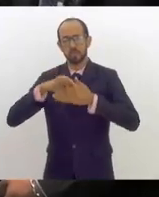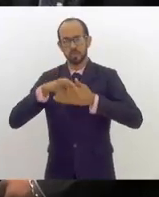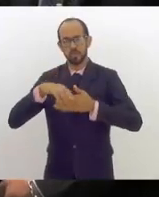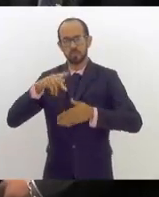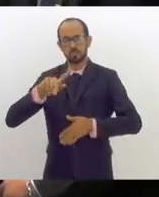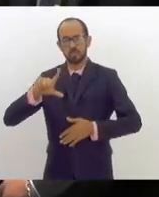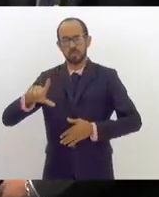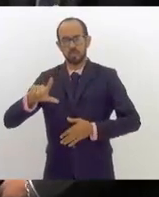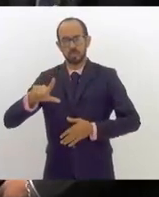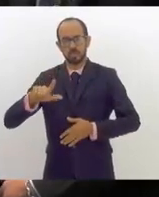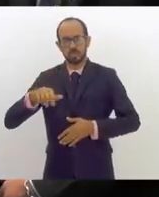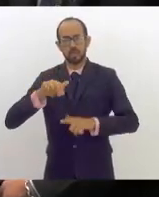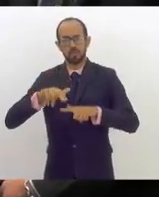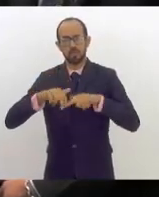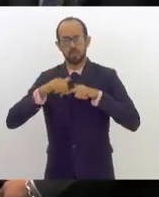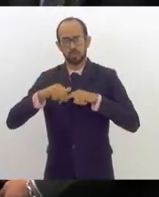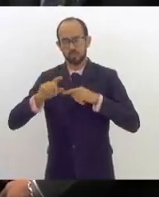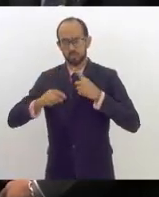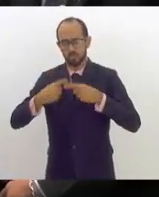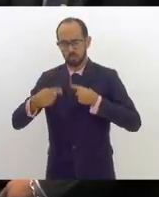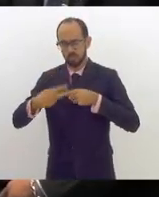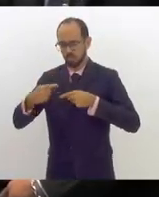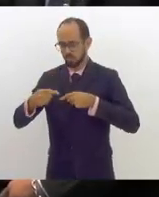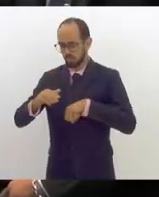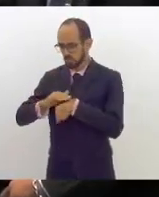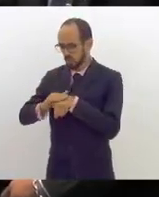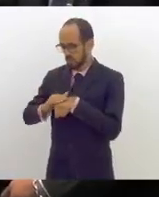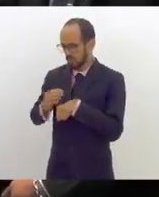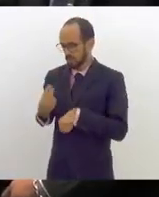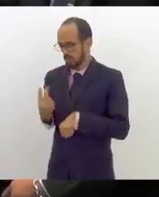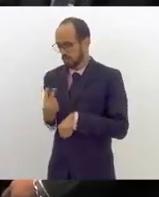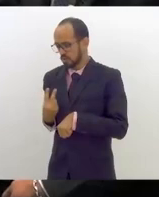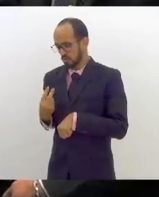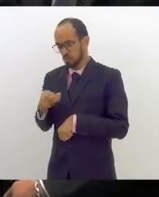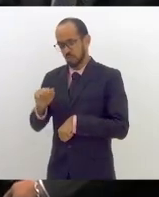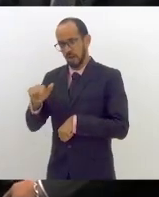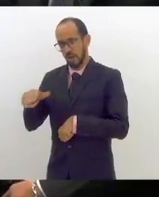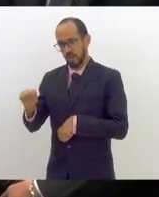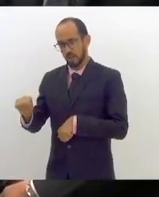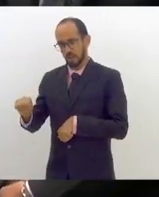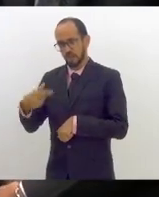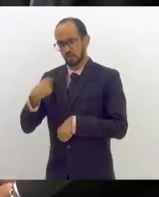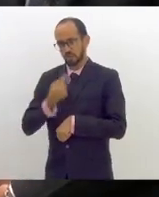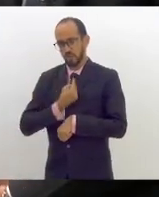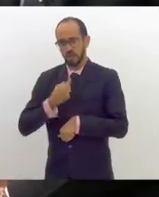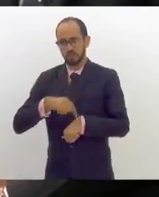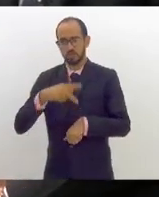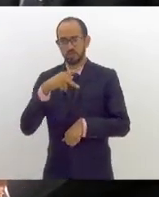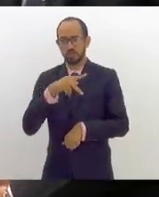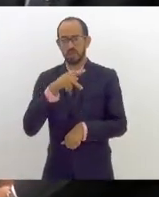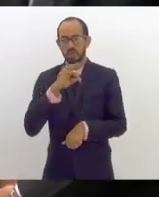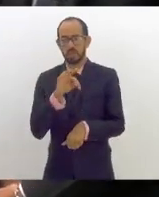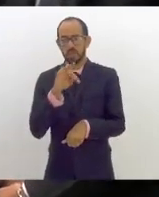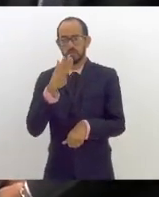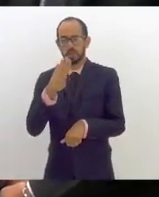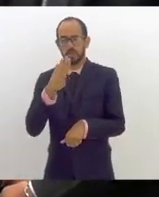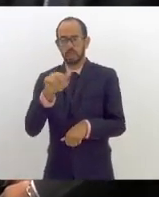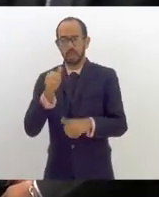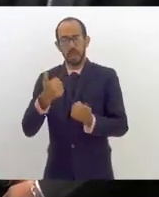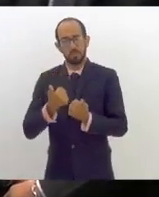por esse sentido após aqui o intenso de debate com a deputada Lana nós é pelo PTB decidimos que